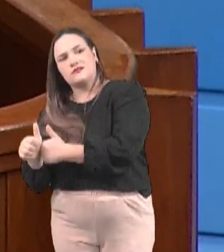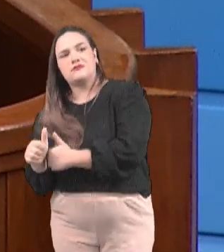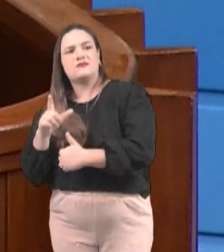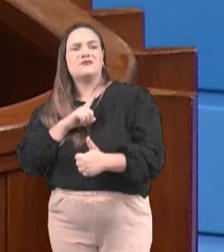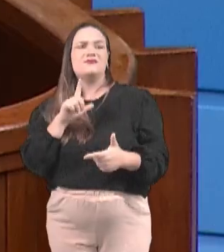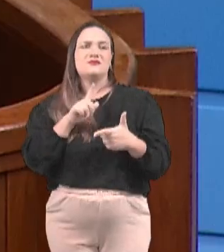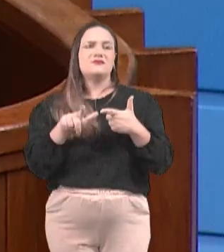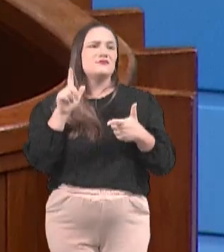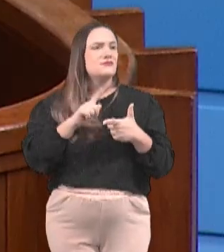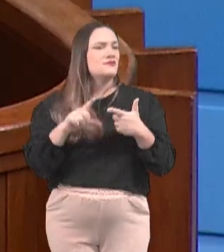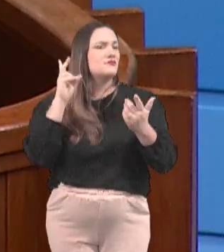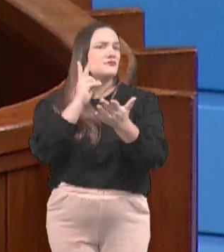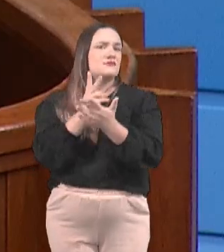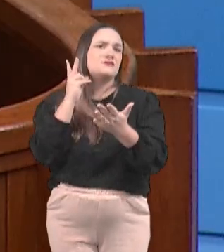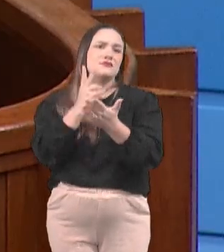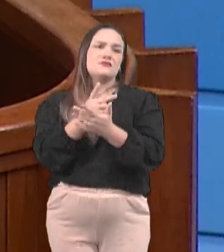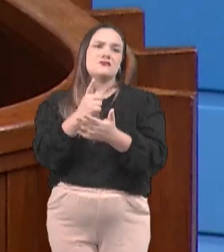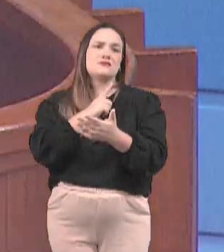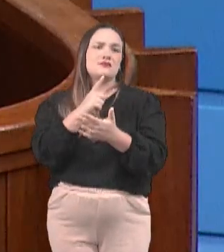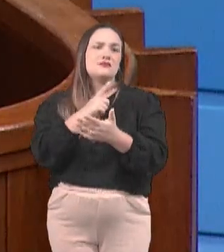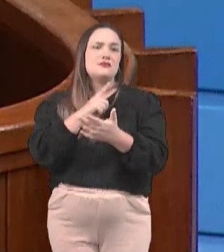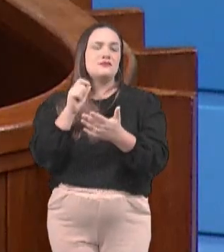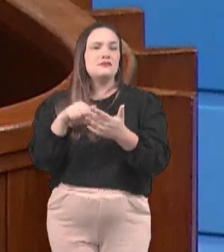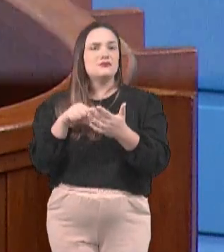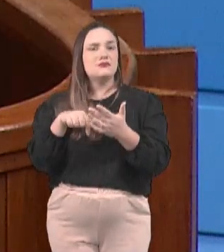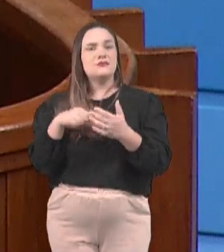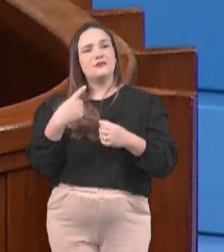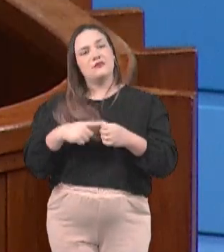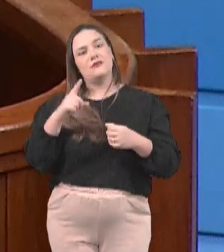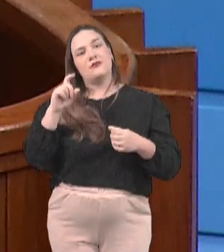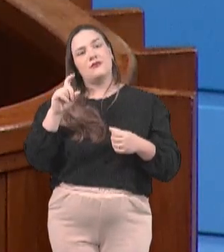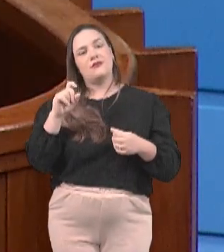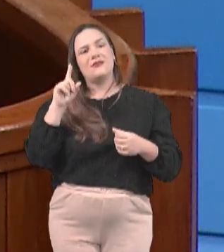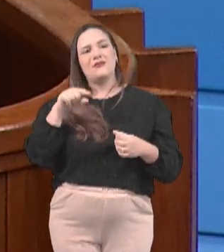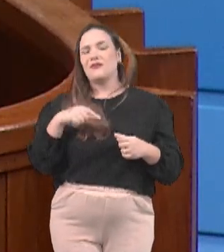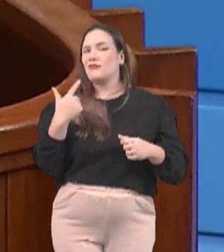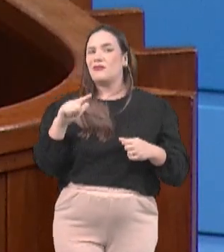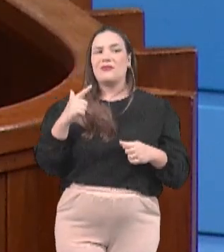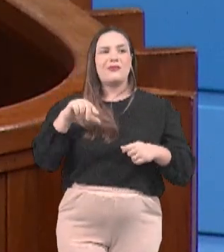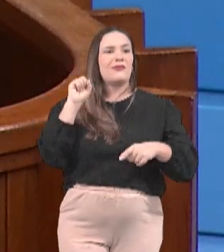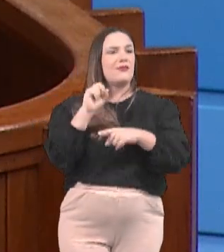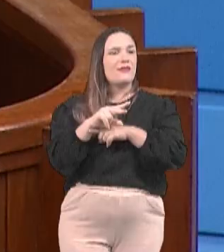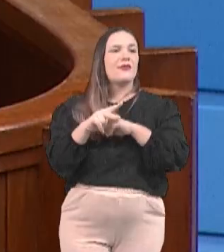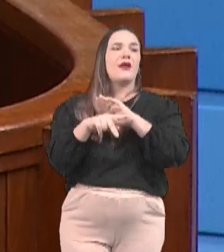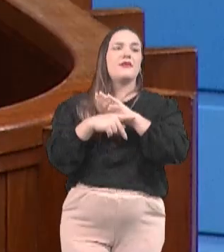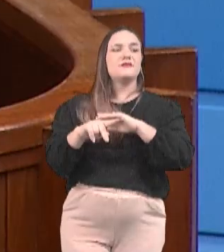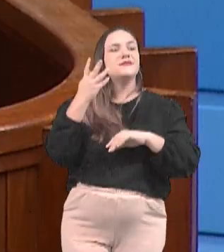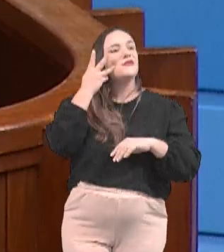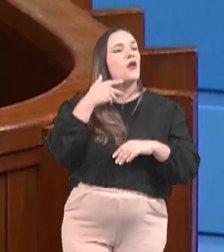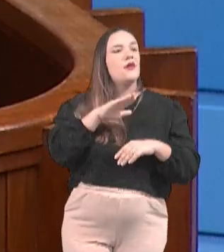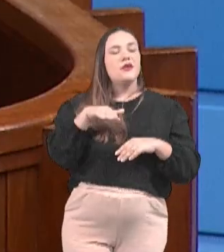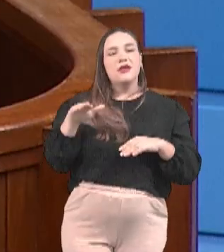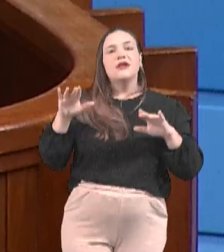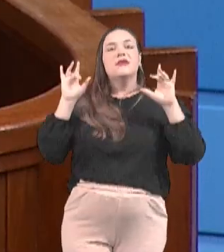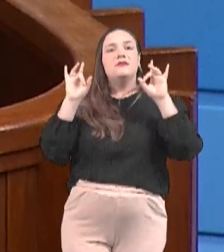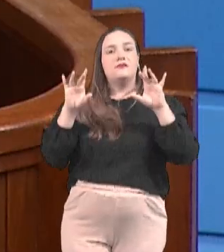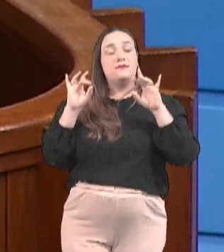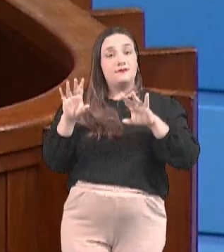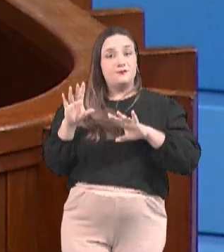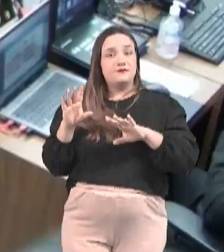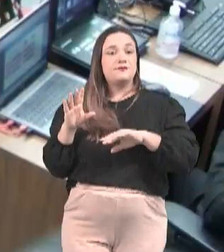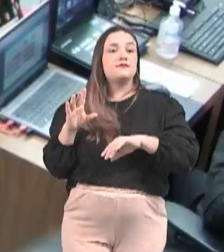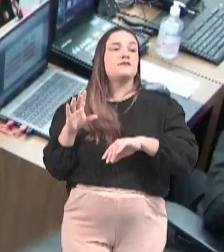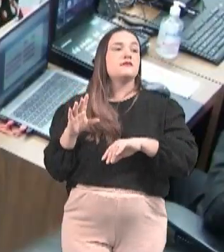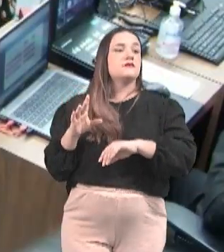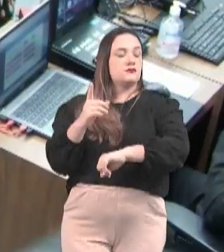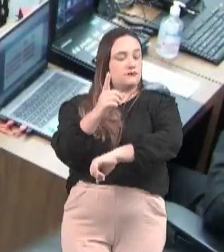todo início de ano nós temos em Dourados, que é a falta de vagas para as crianças, em especial as crianças